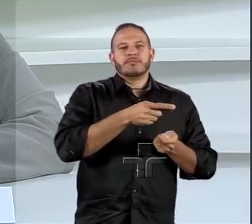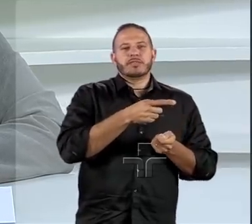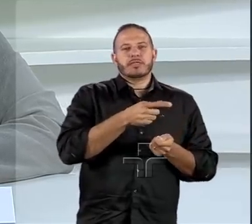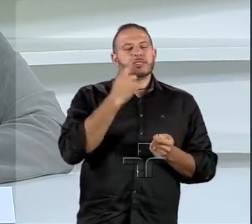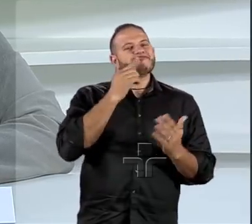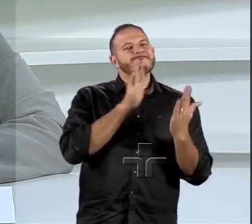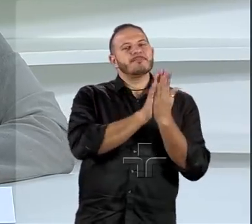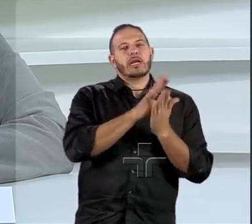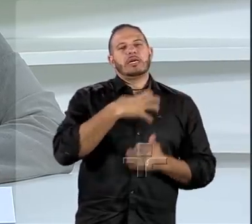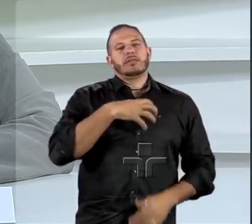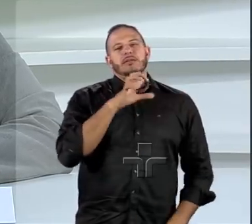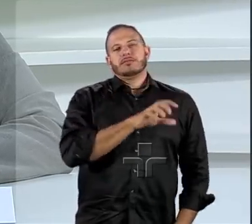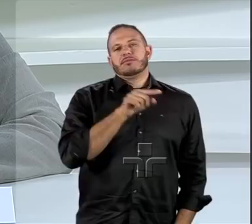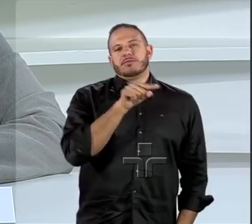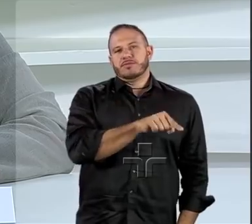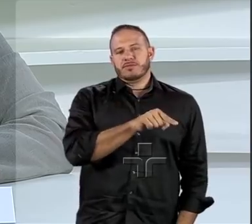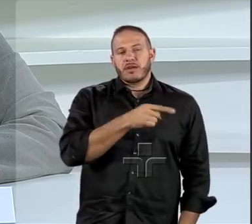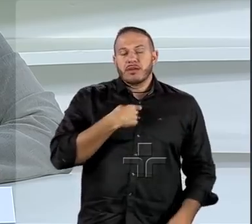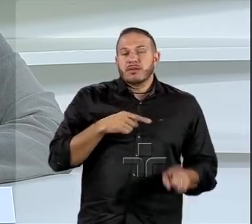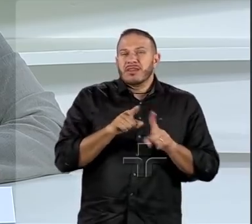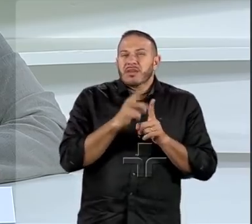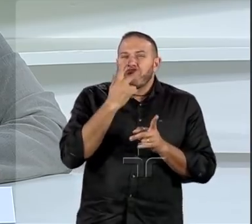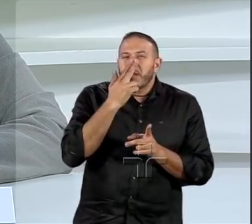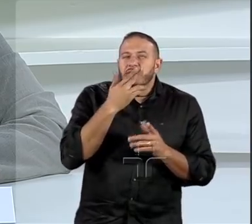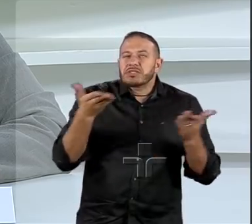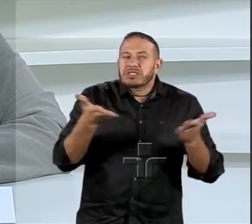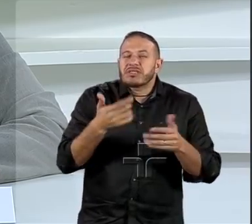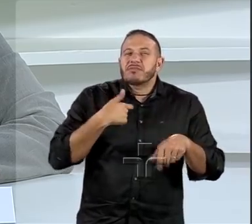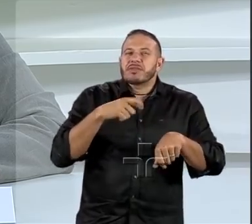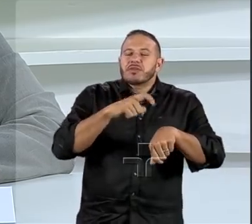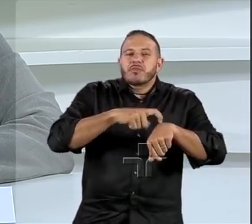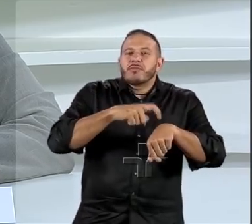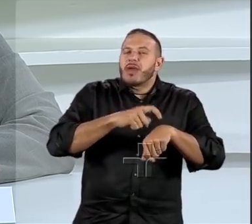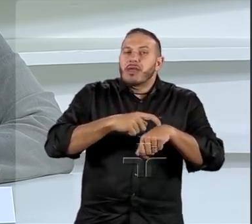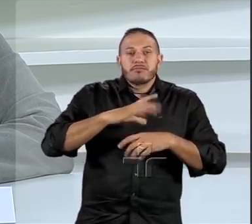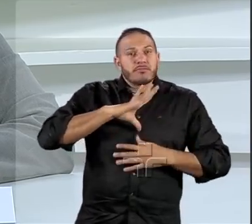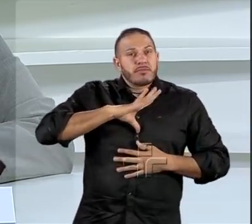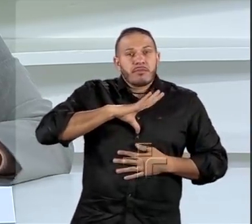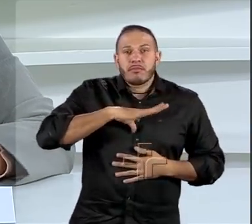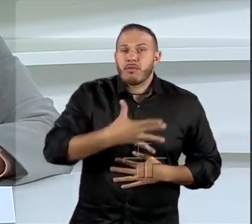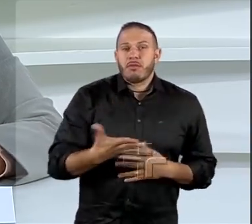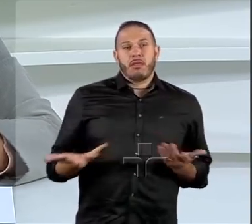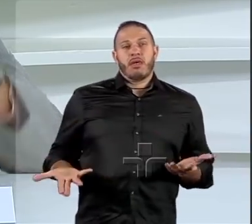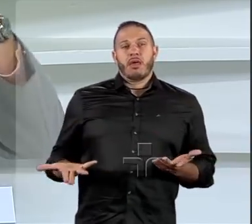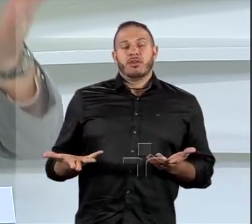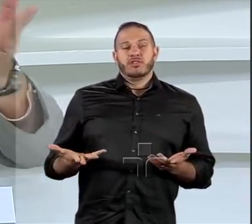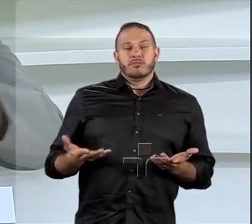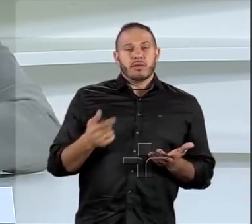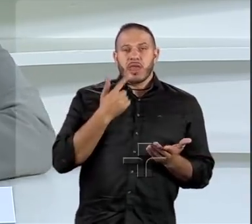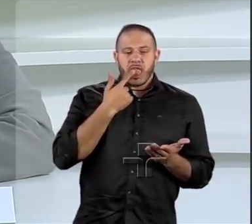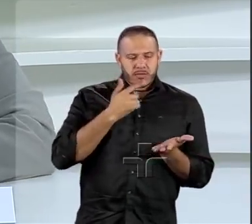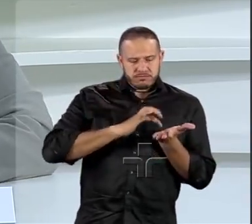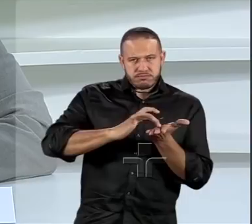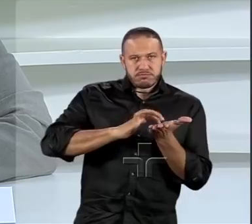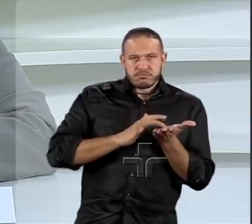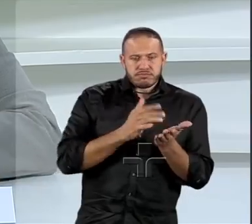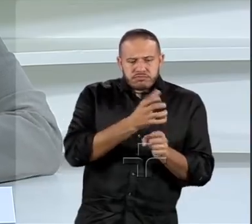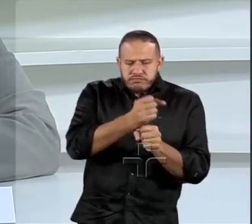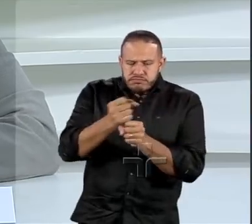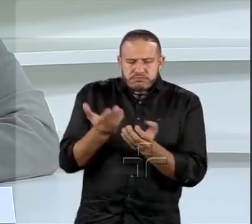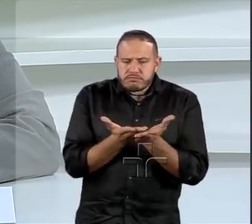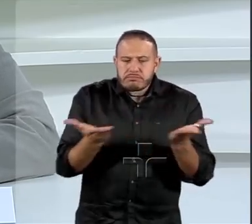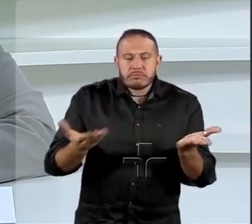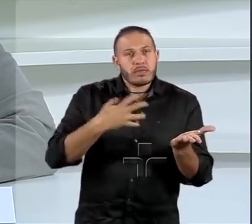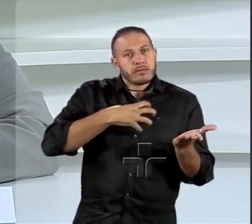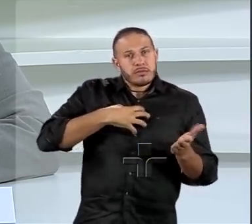existe um momento em que é preciso ter coragem para colocar alguns números na mesa, né? O Marco trouxe alguns números assim